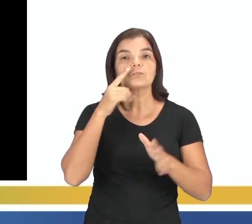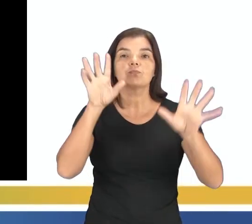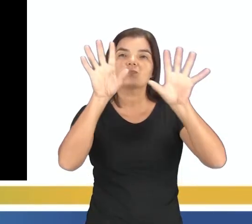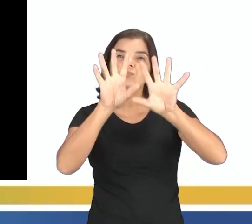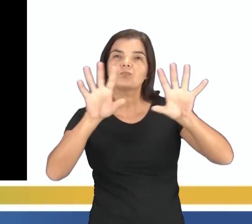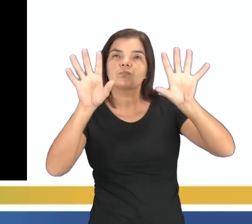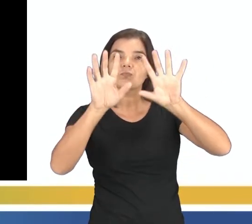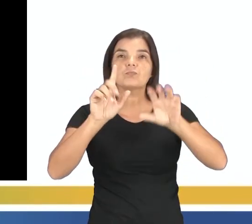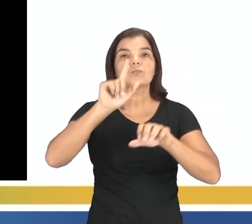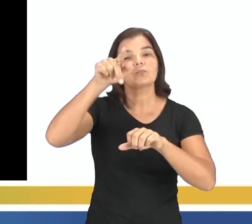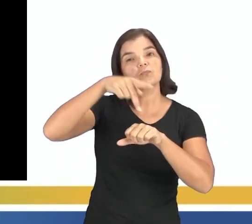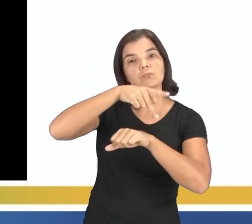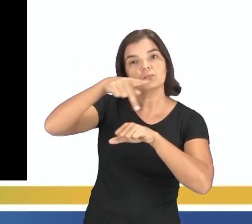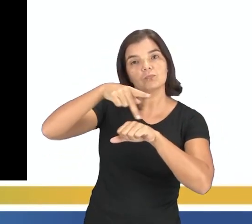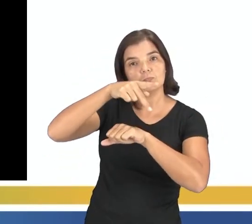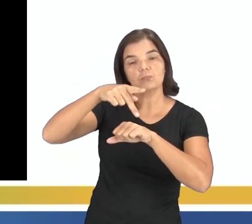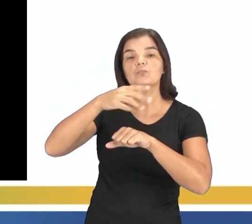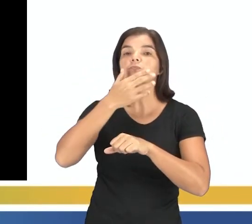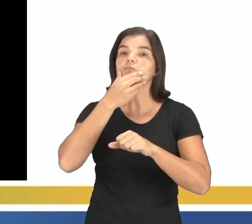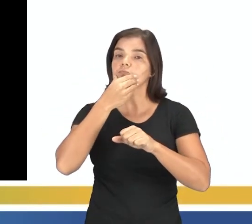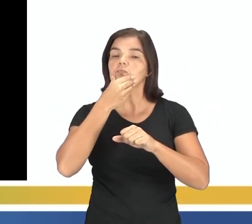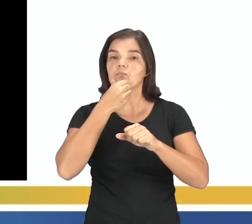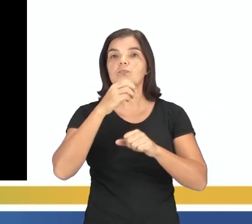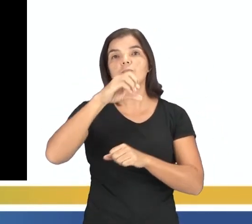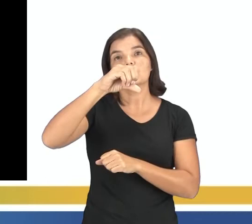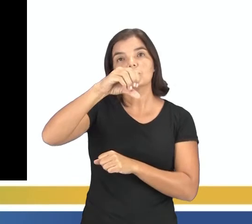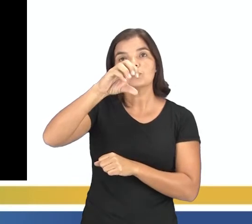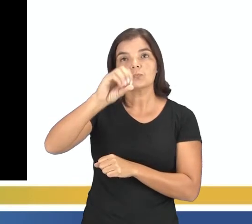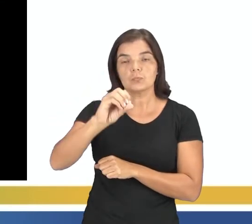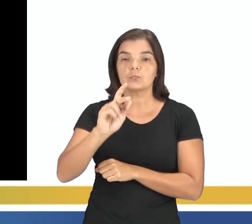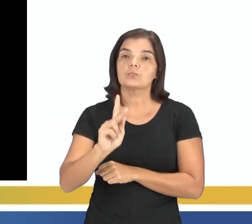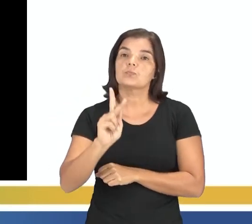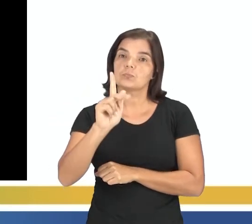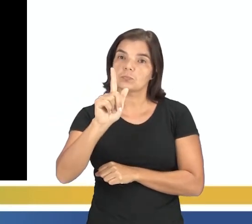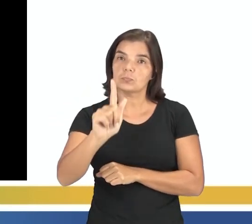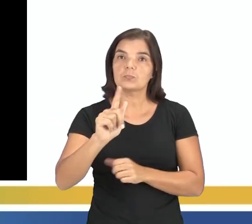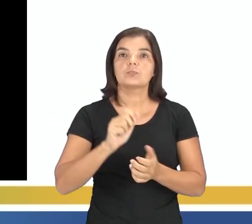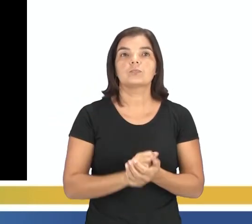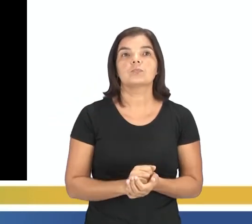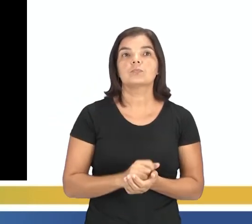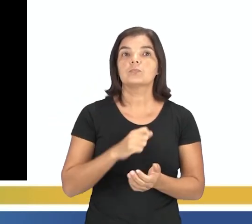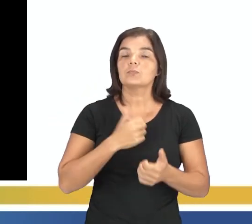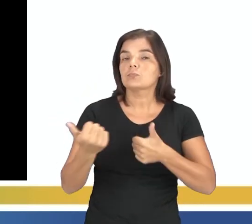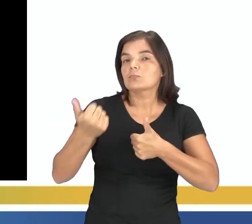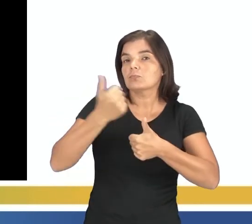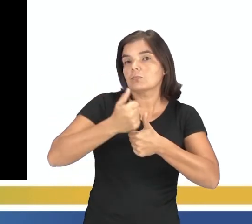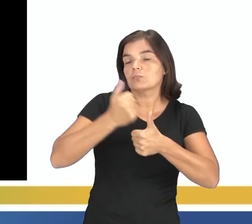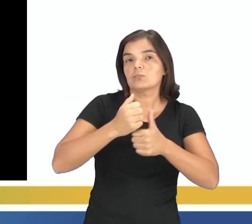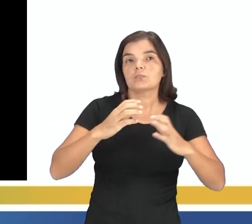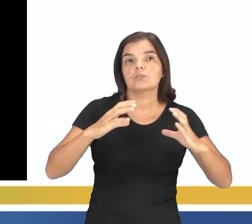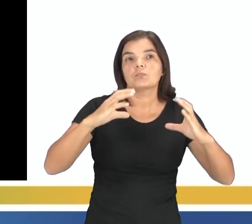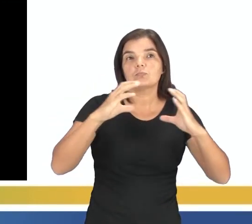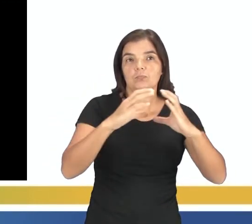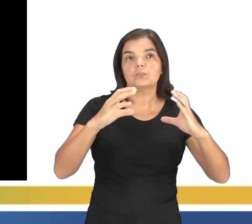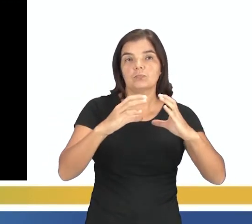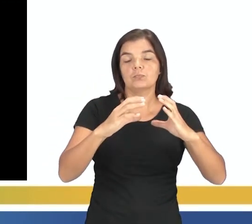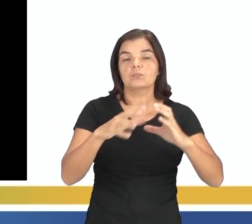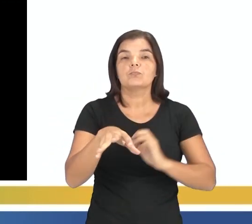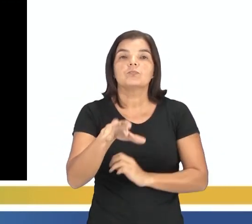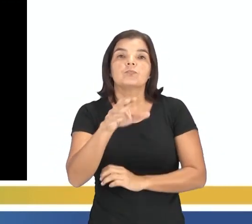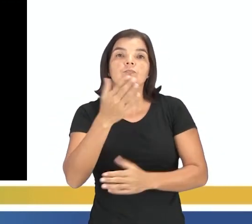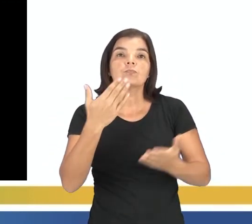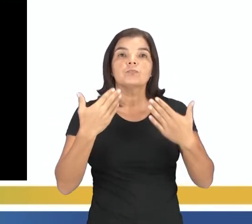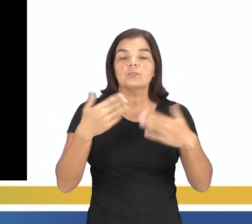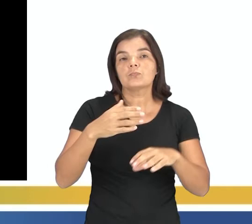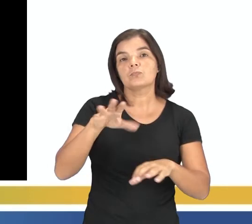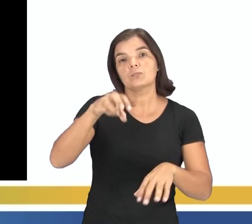Espacial Internacional, um astronauta de massa 90 kg substitui uma bomba do sistema de refrigeração